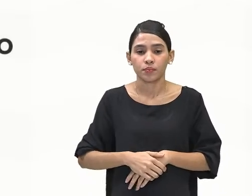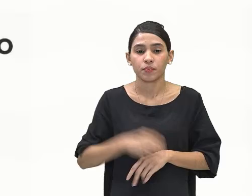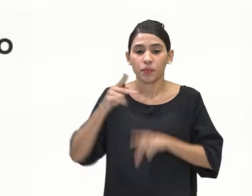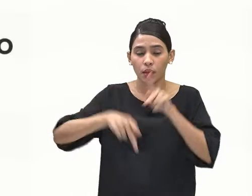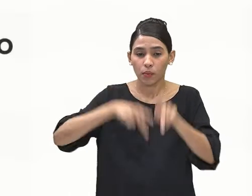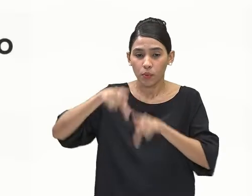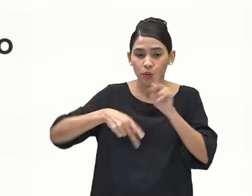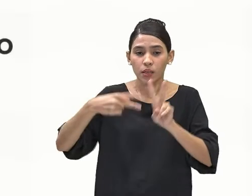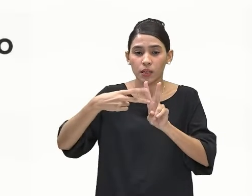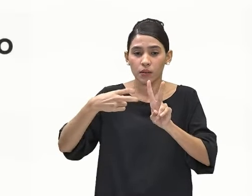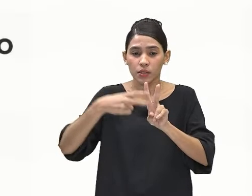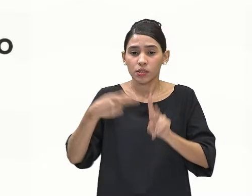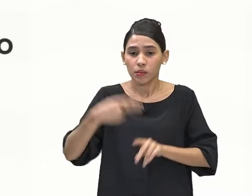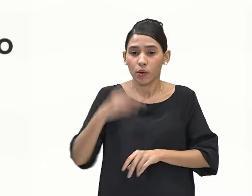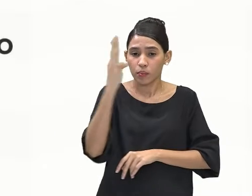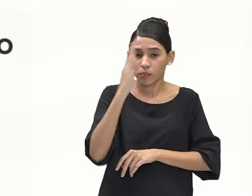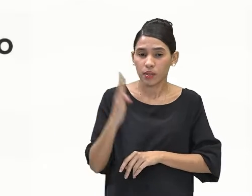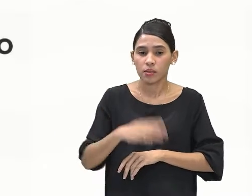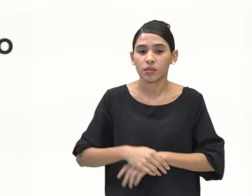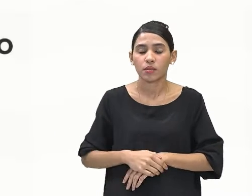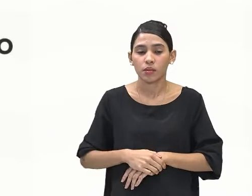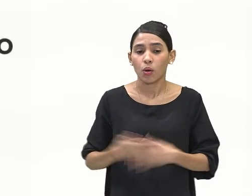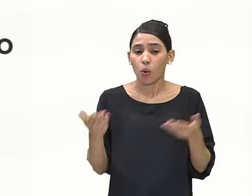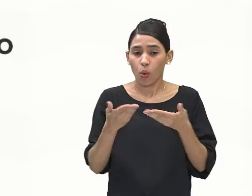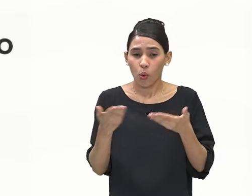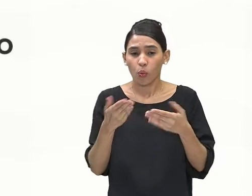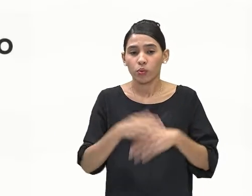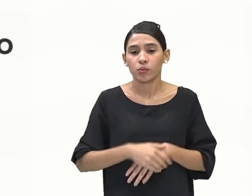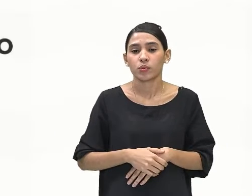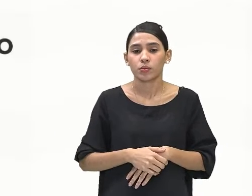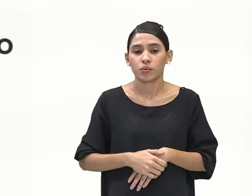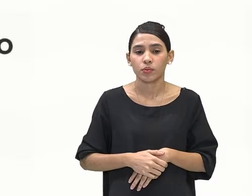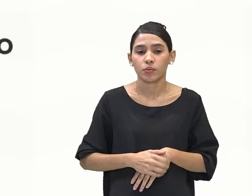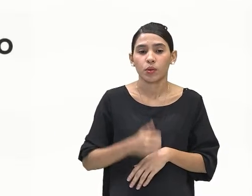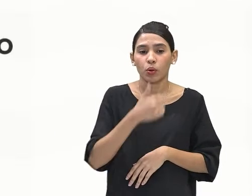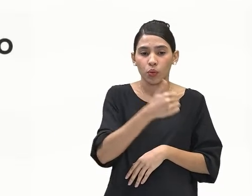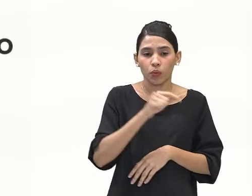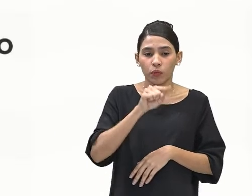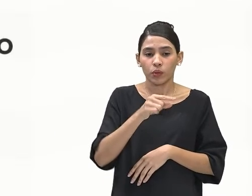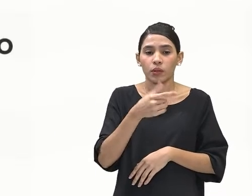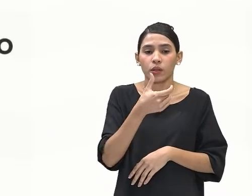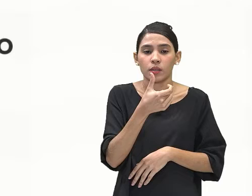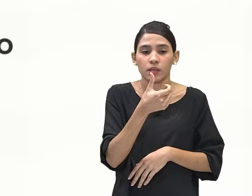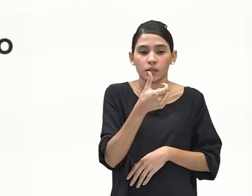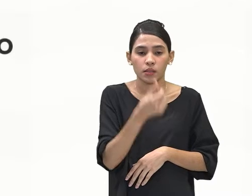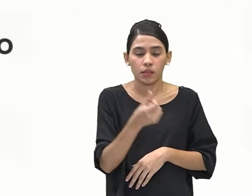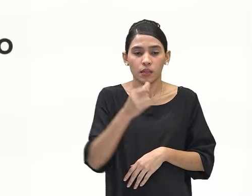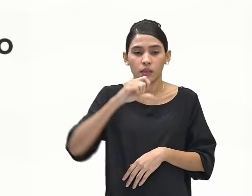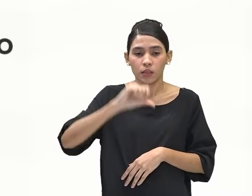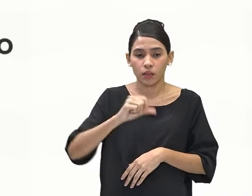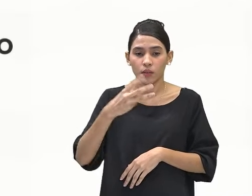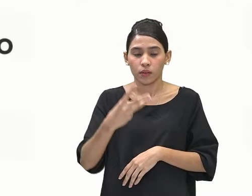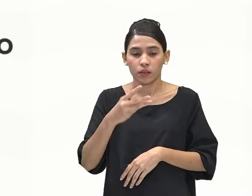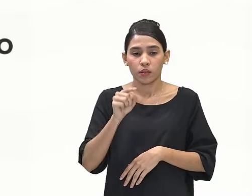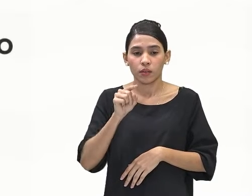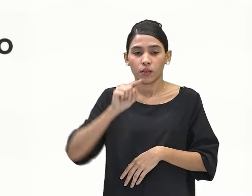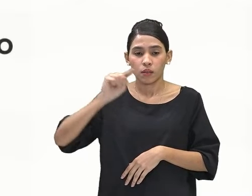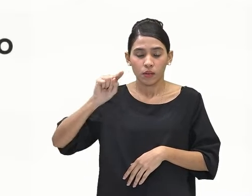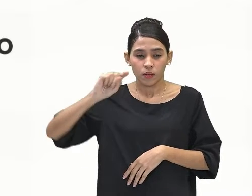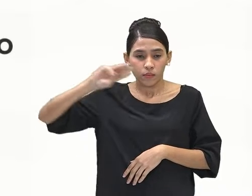população indígena residente no Brasil é hoje, atualmente, isso é de acordo já com o censo de 2022,